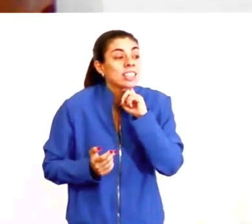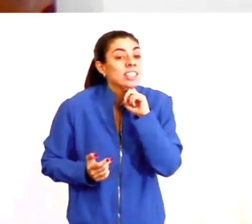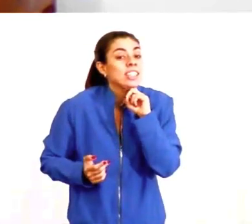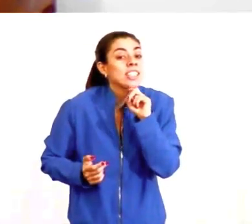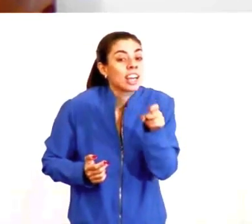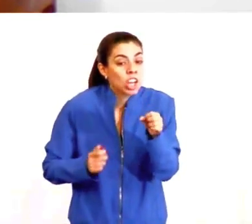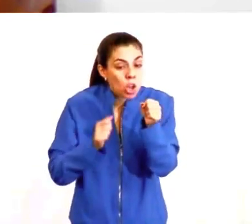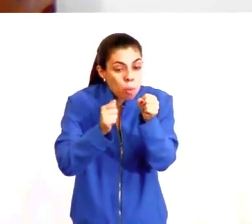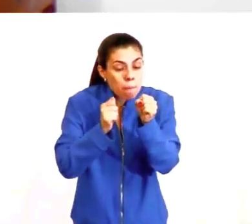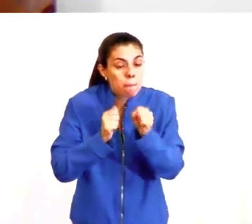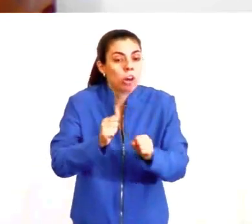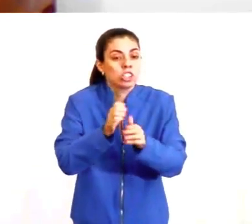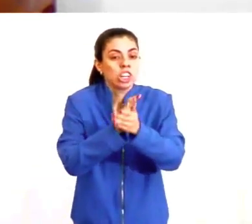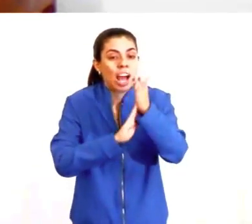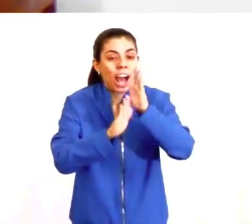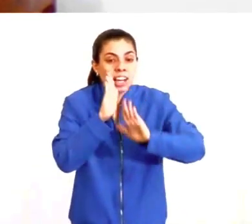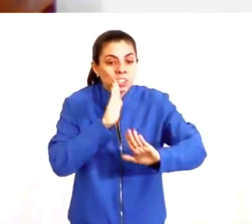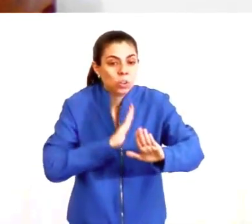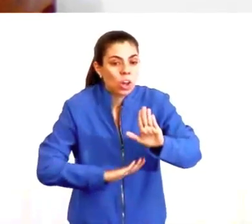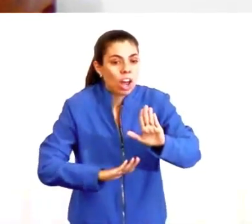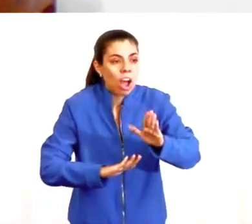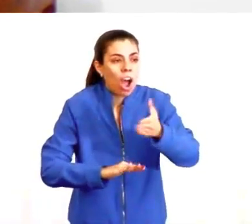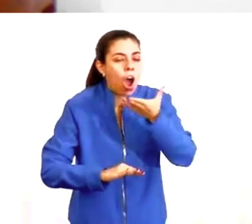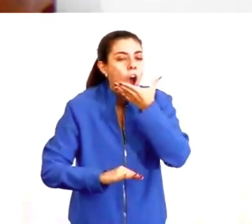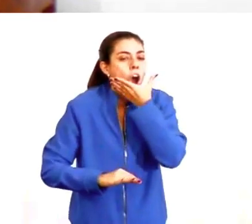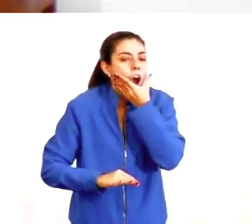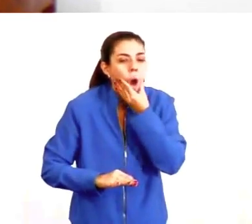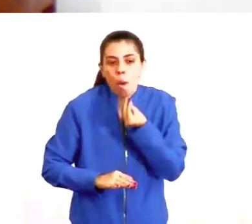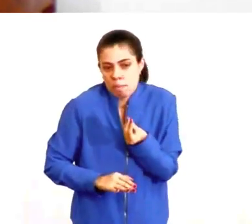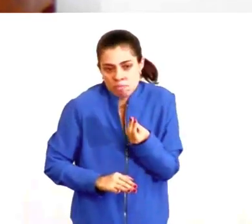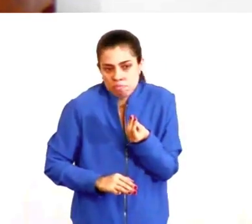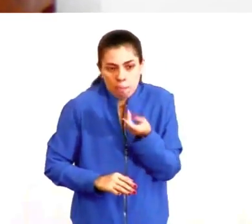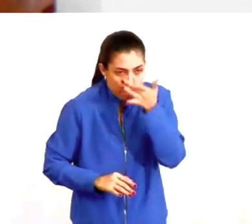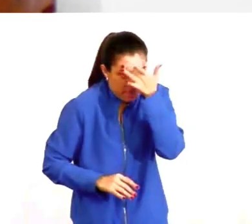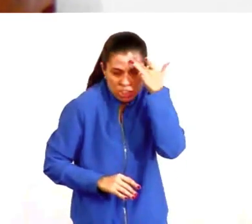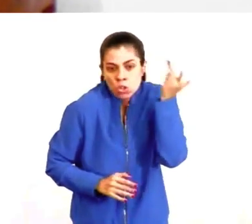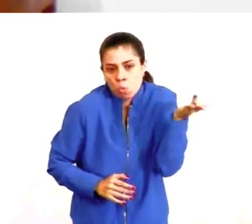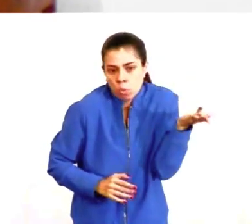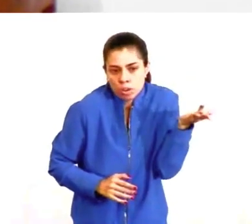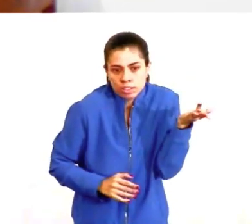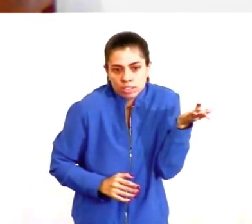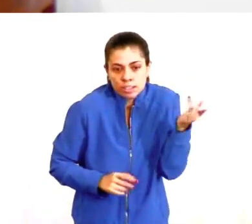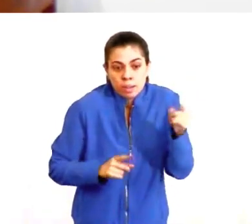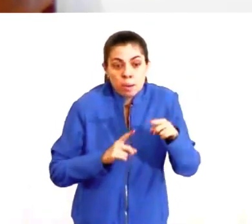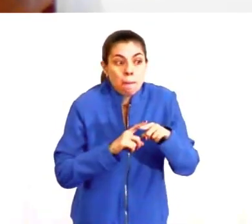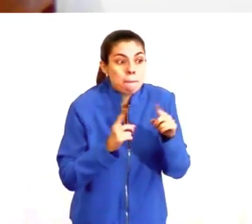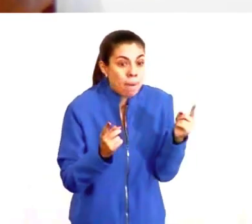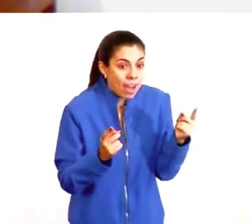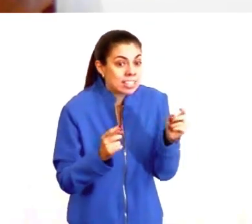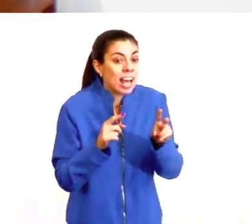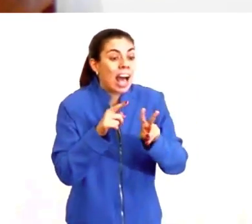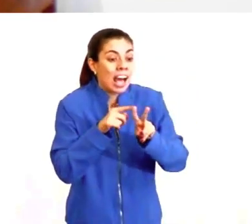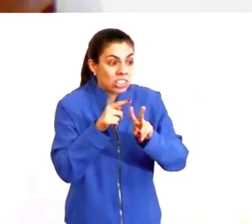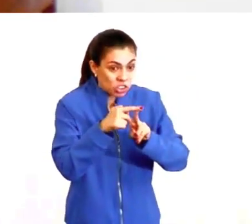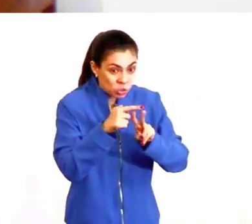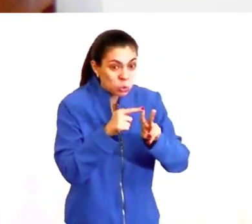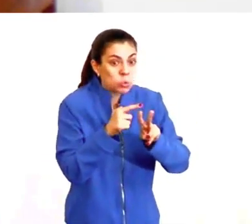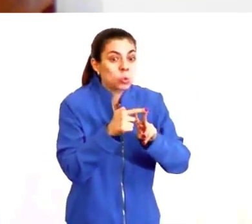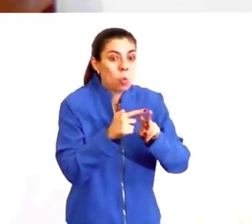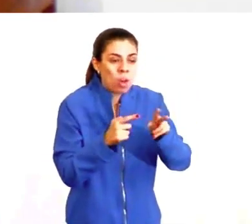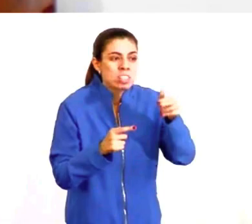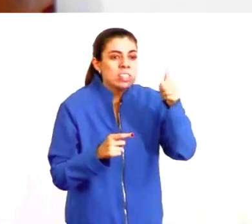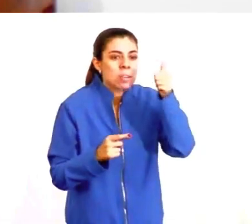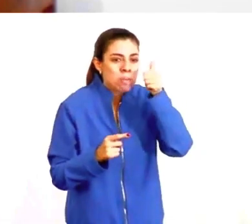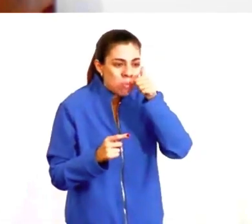estas mulheres, neste momento, foram levadas a uma adoração, porque elas já não viam na pessoa de